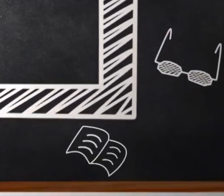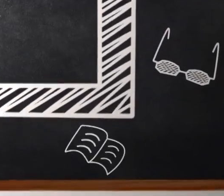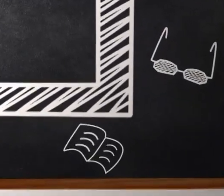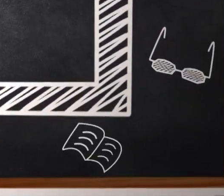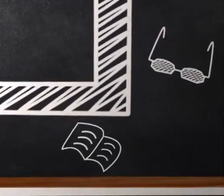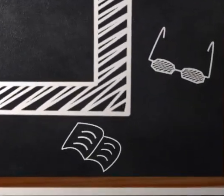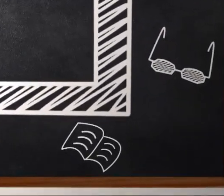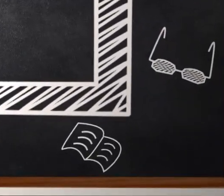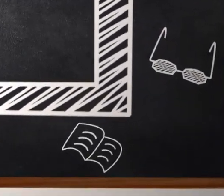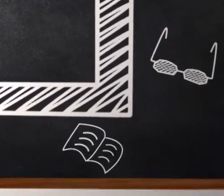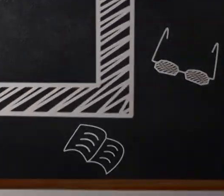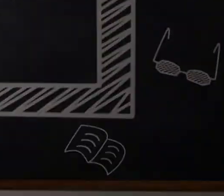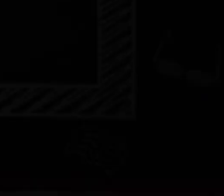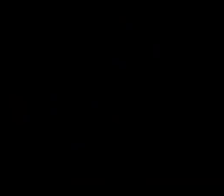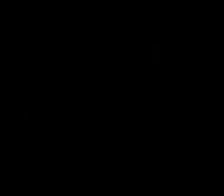Legenda Adriana